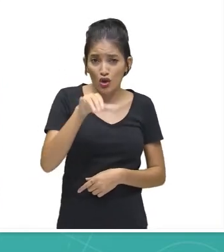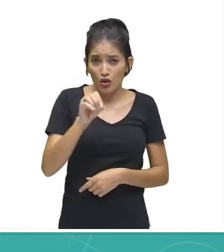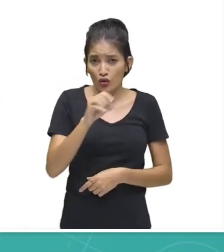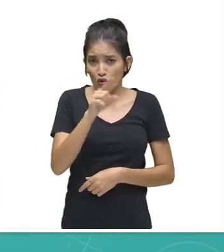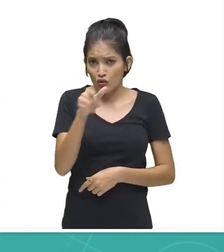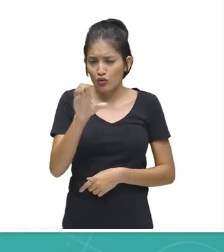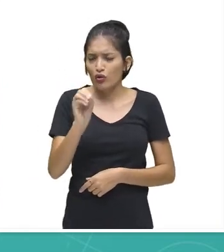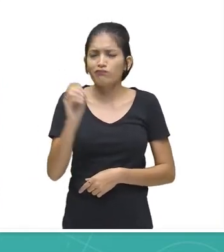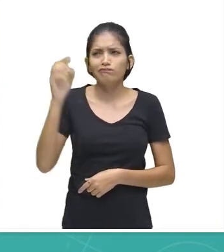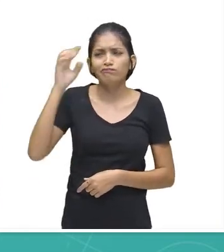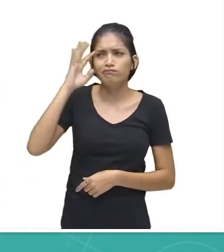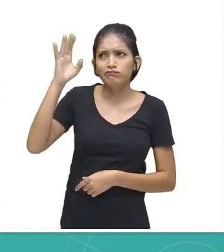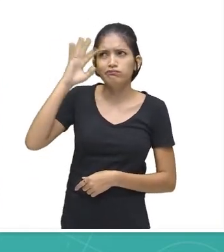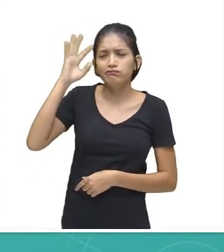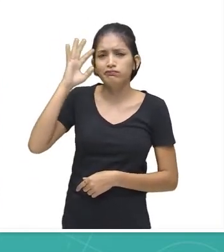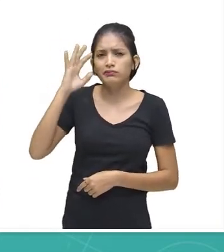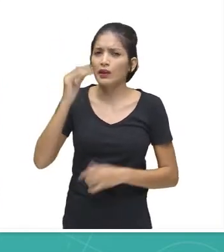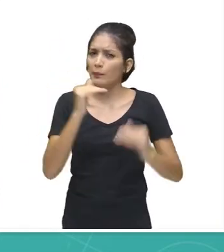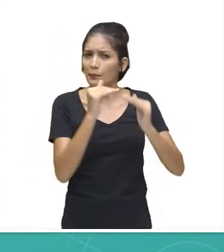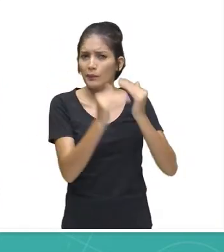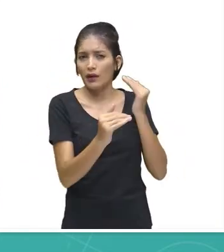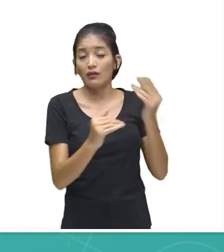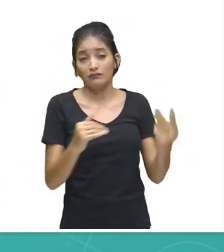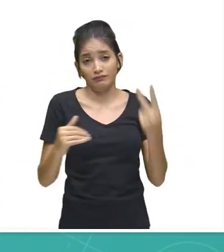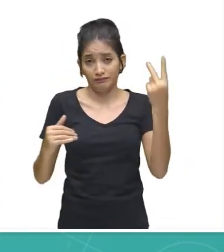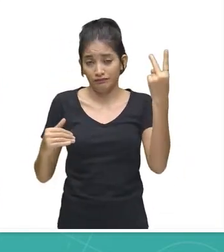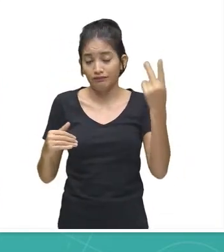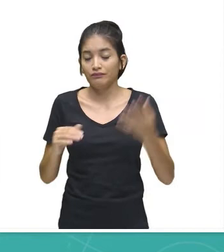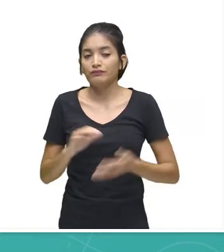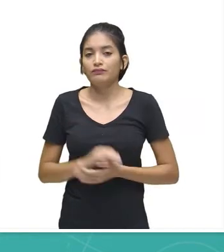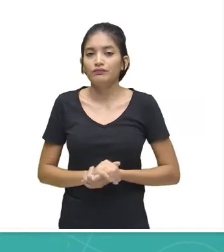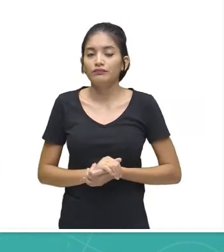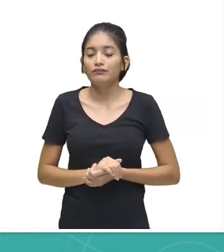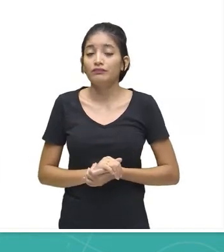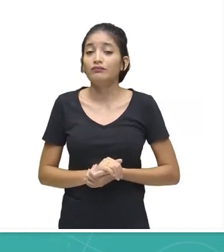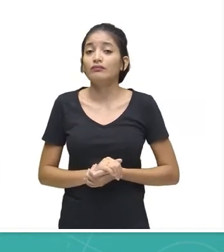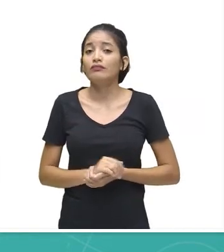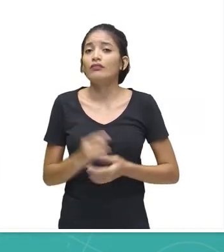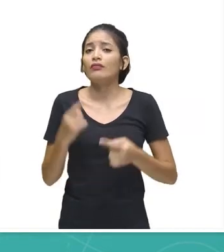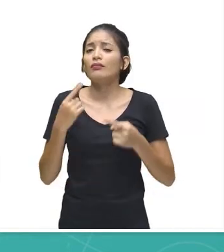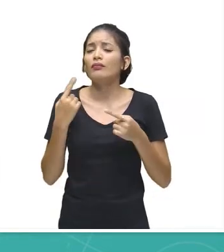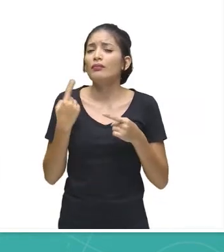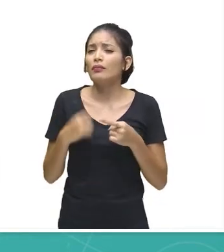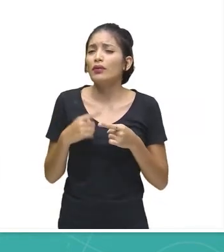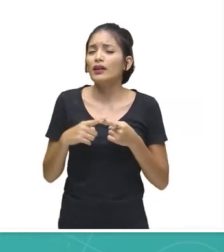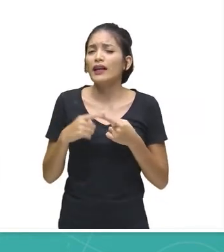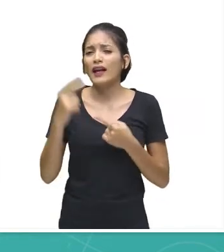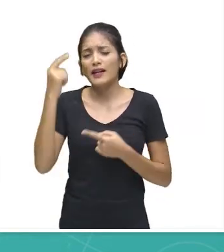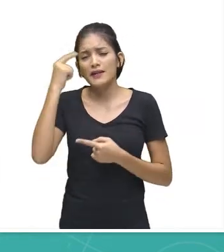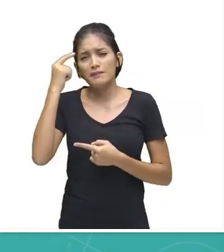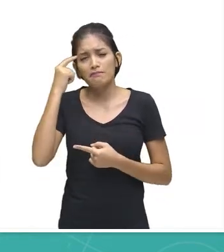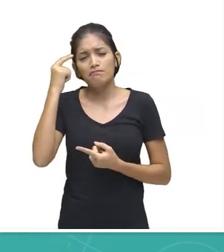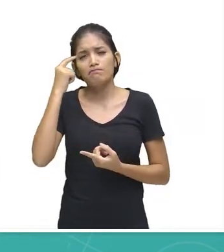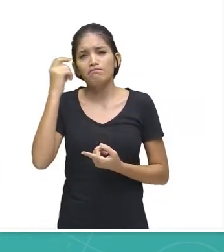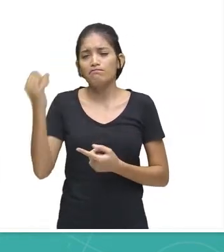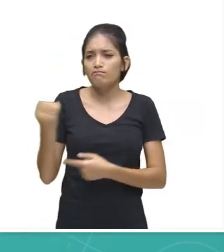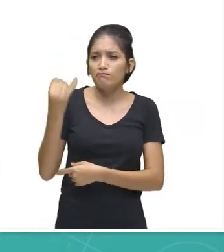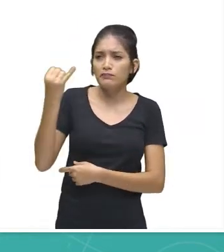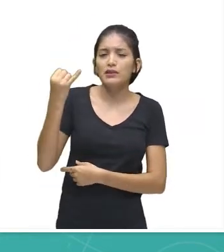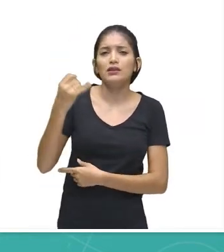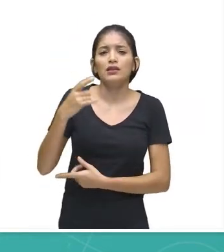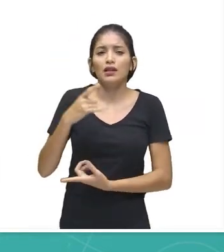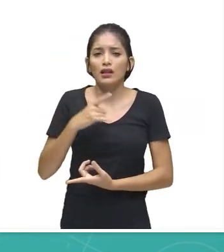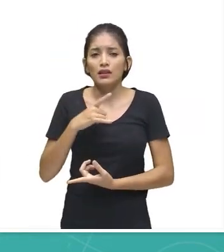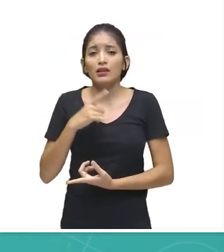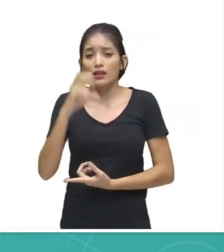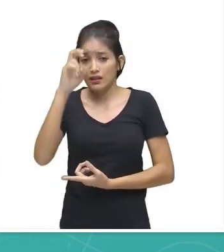faz refletir sobre contravalores? Por que é fundamental ter sabedoria para saber discernir